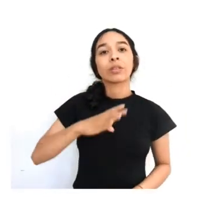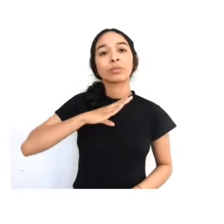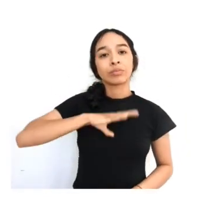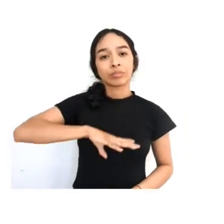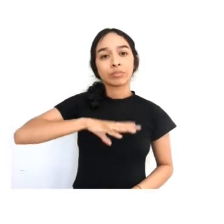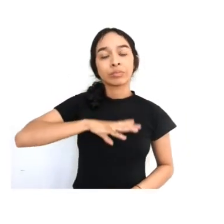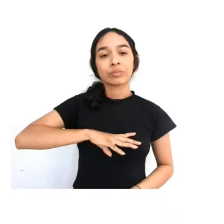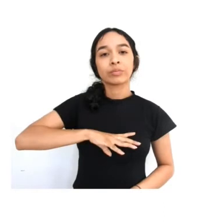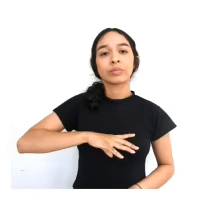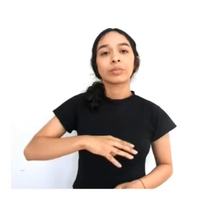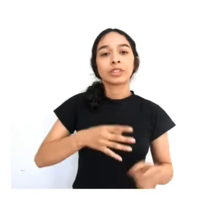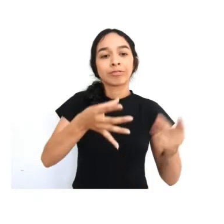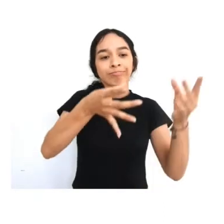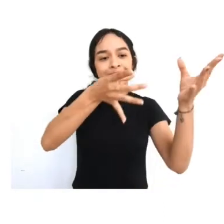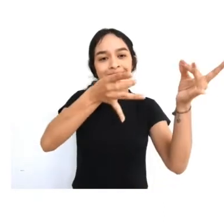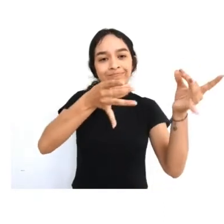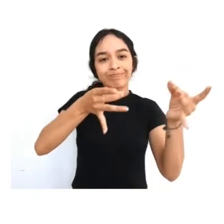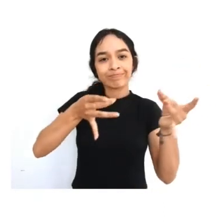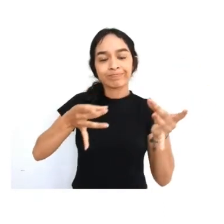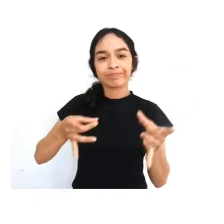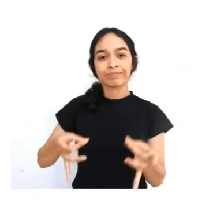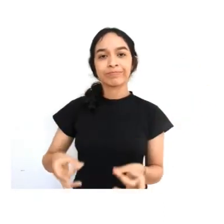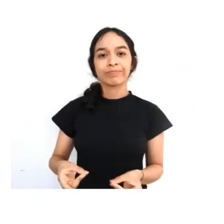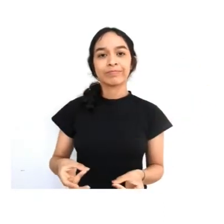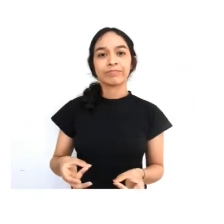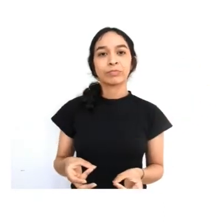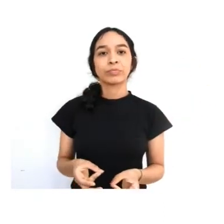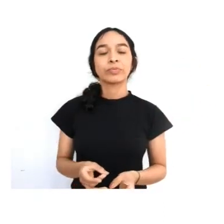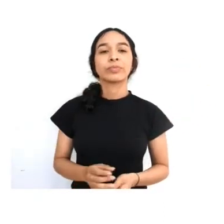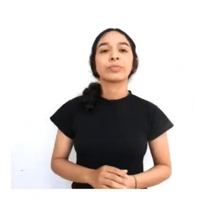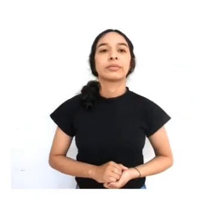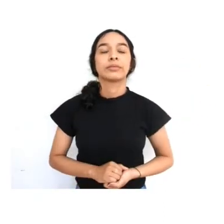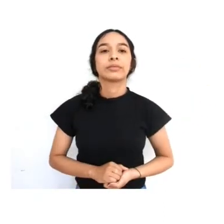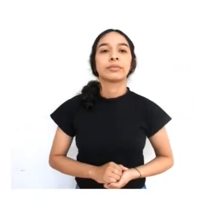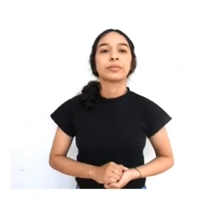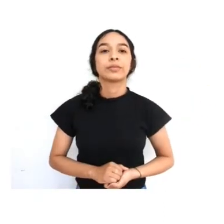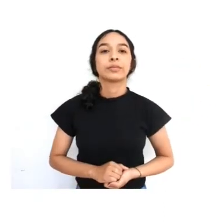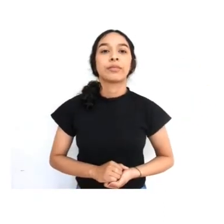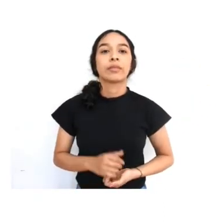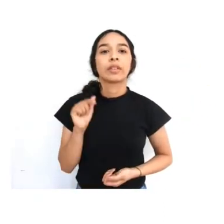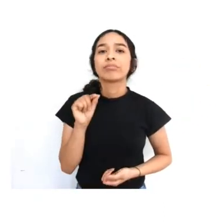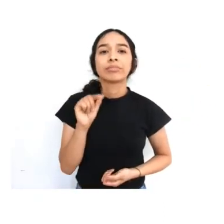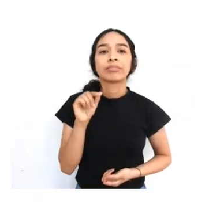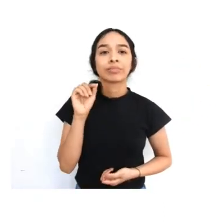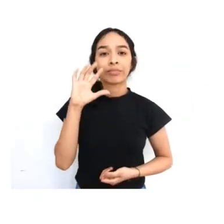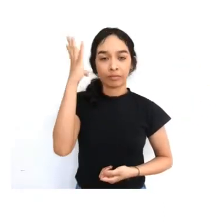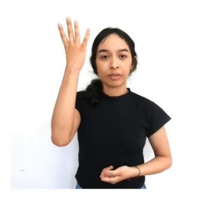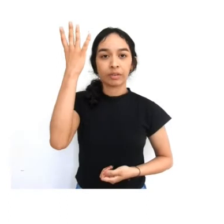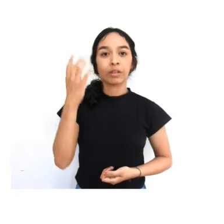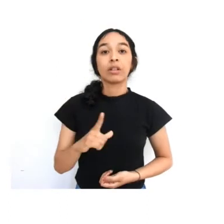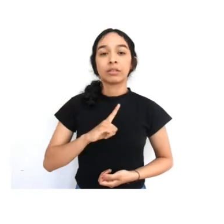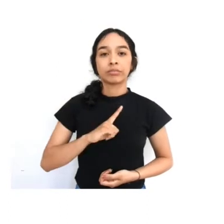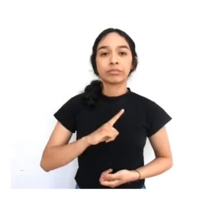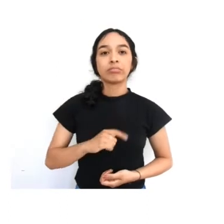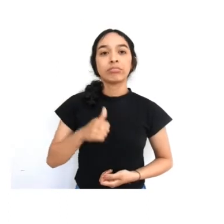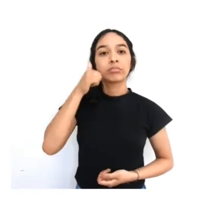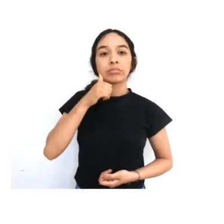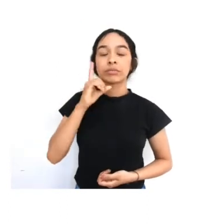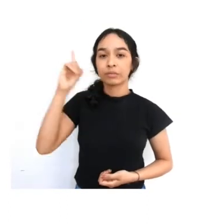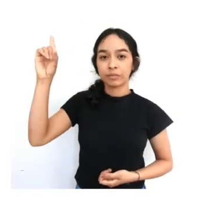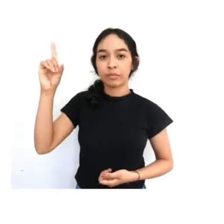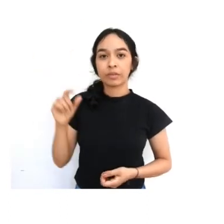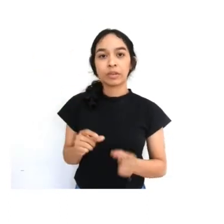é que funciona esse sistema de língua sintética. O que acontece é que nós temos aqui em